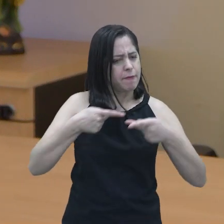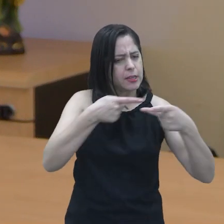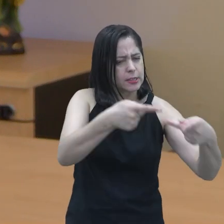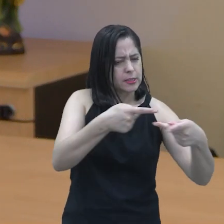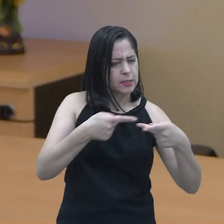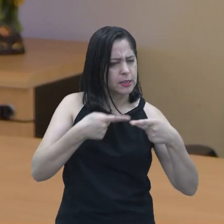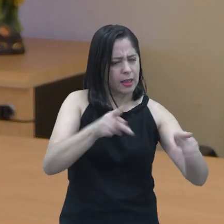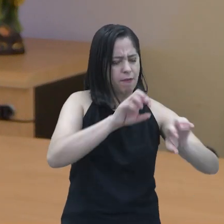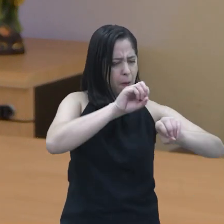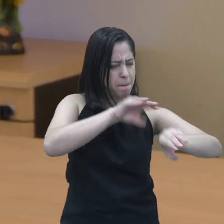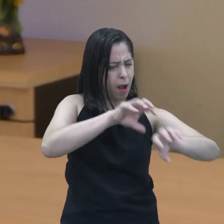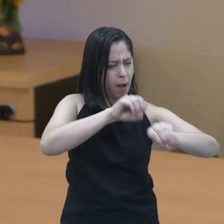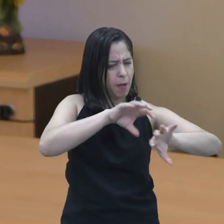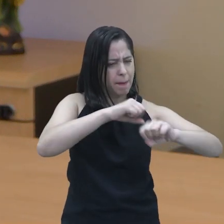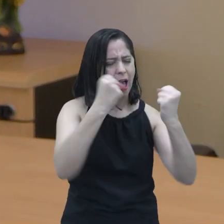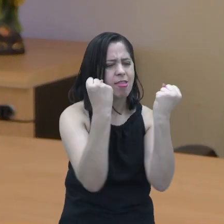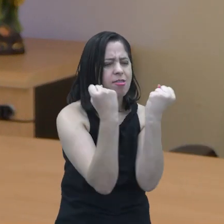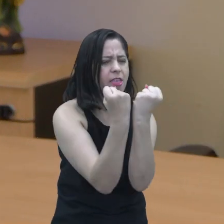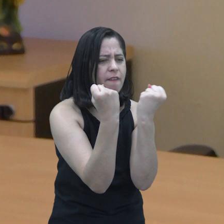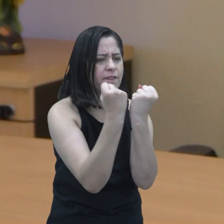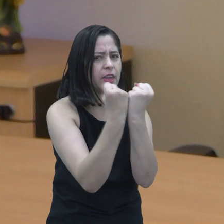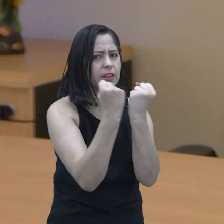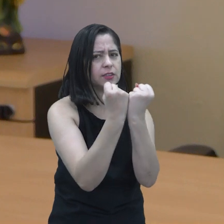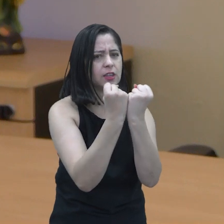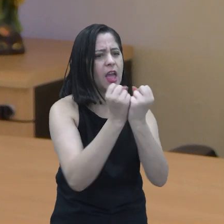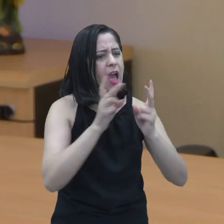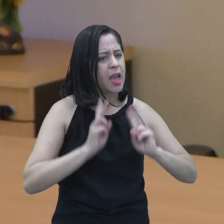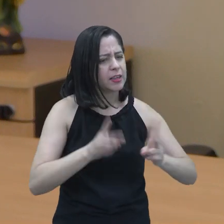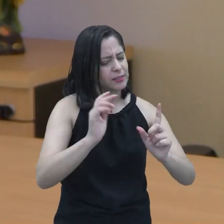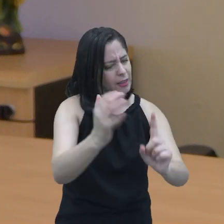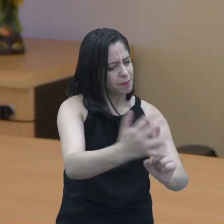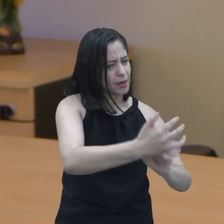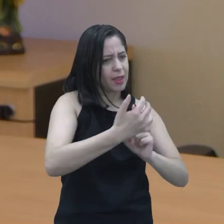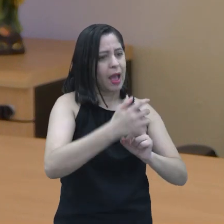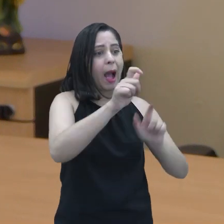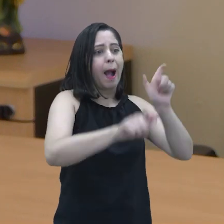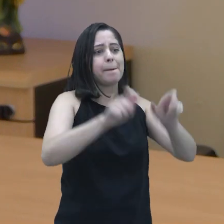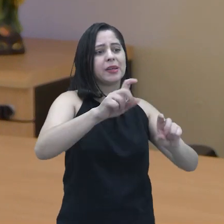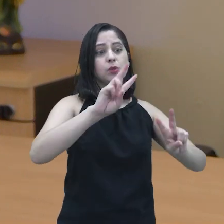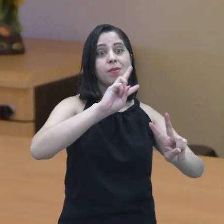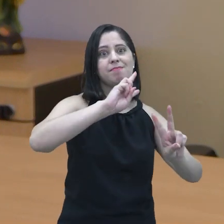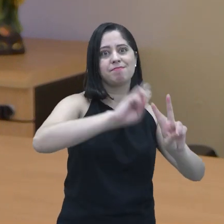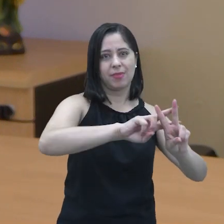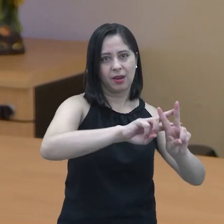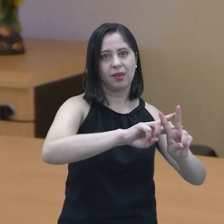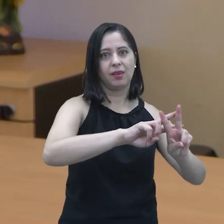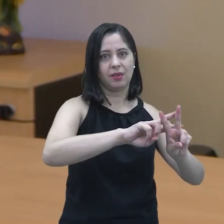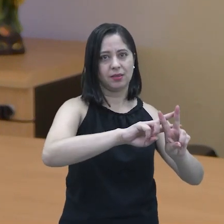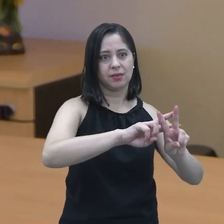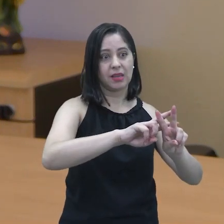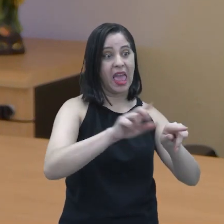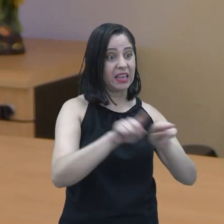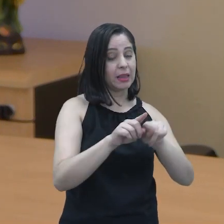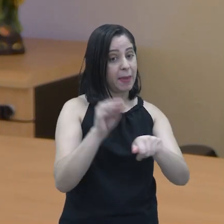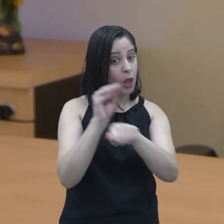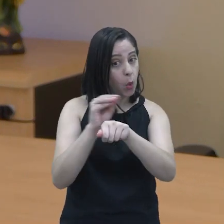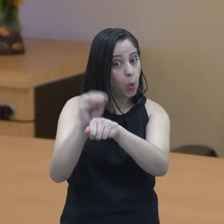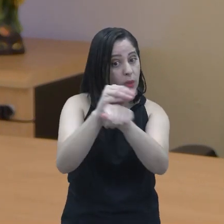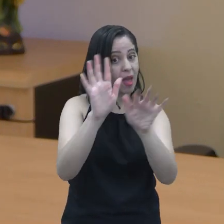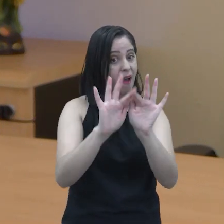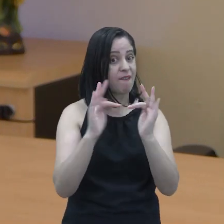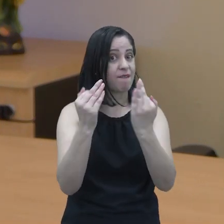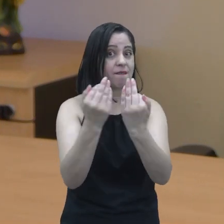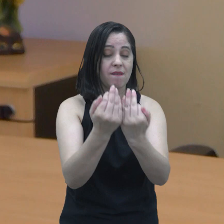visitador, educador, defensor, acompanhador das pessoas encarceradas, das famílias